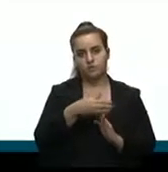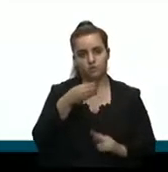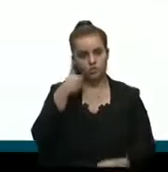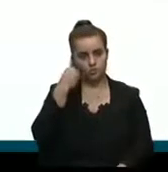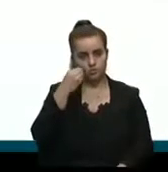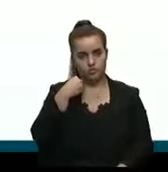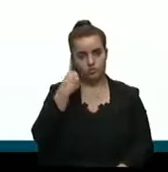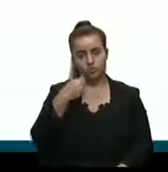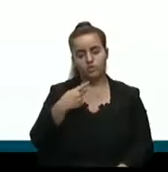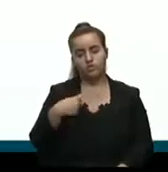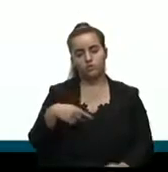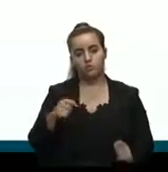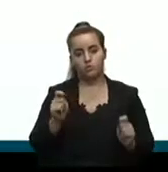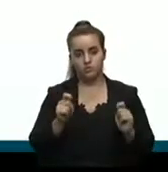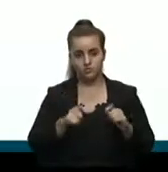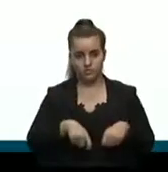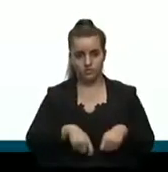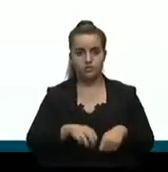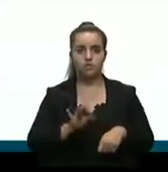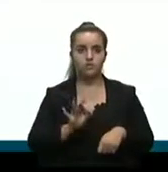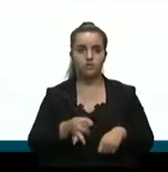teste de hipótese.